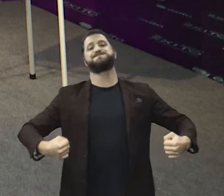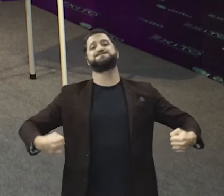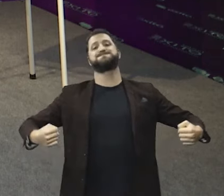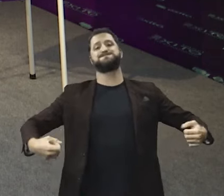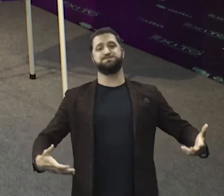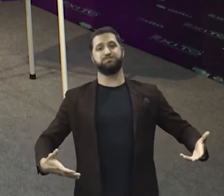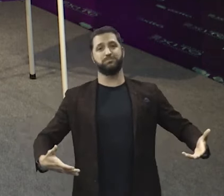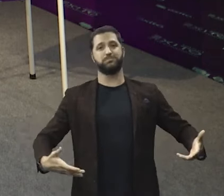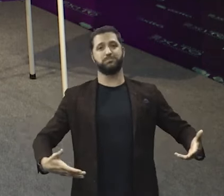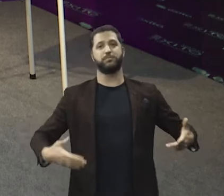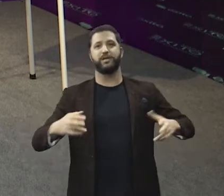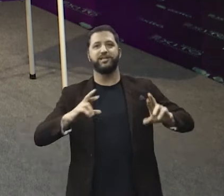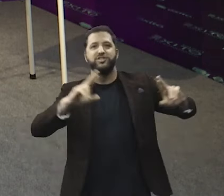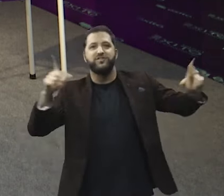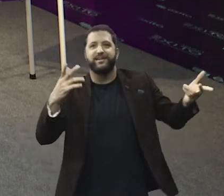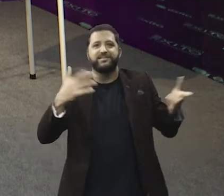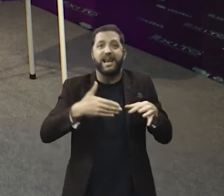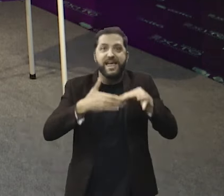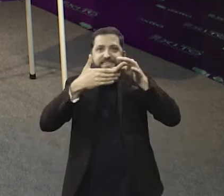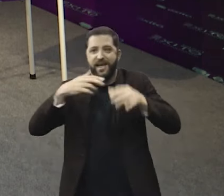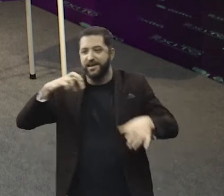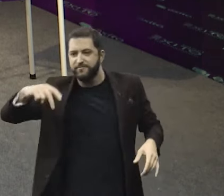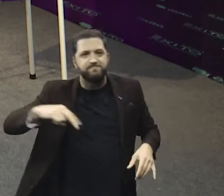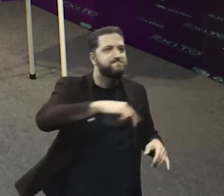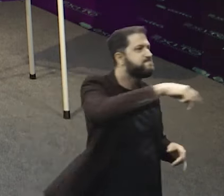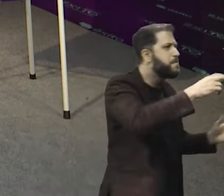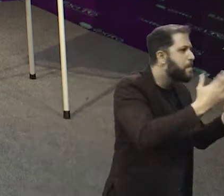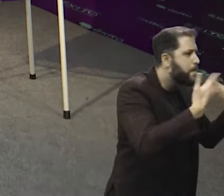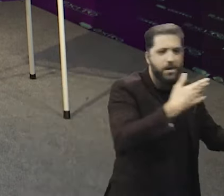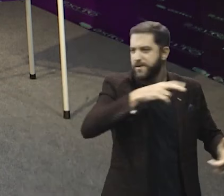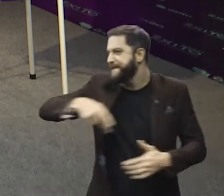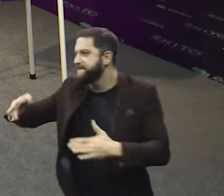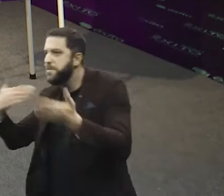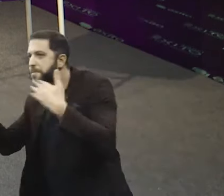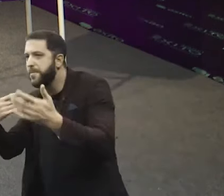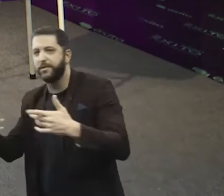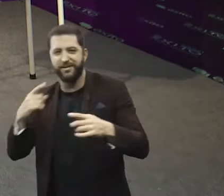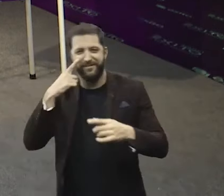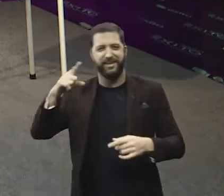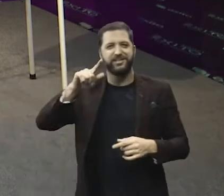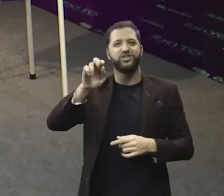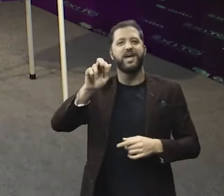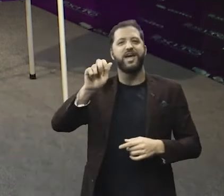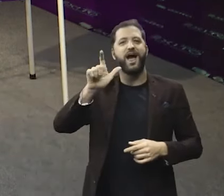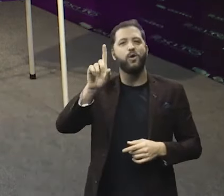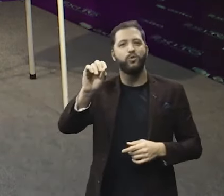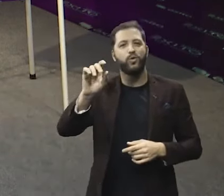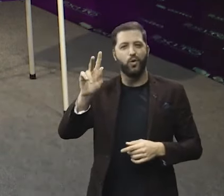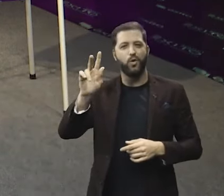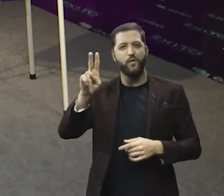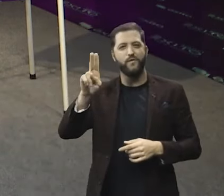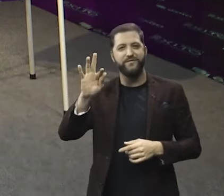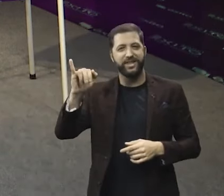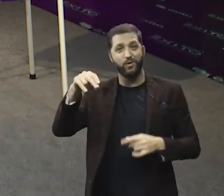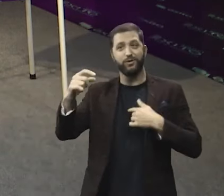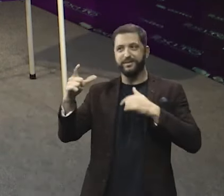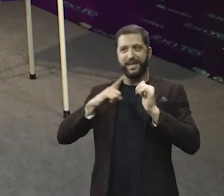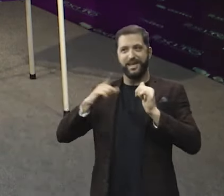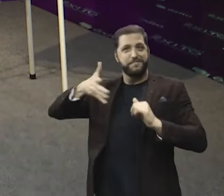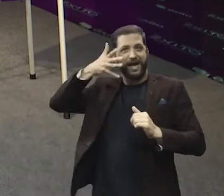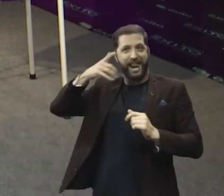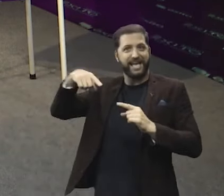exemplo ele caminhava ele ia de um setor ele ia para outro eu vejo por exemplo o Geraldo Rufino que também tá dando palestra aqui junto conosco o